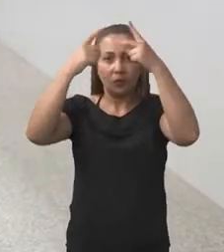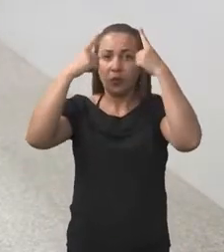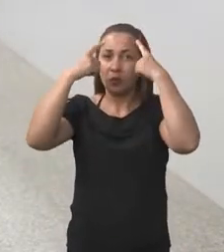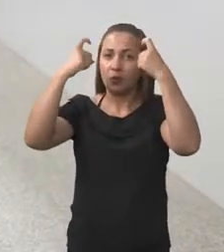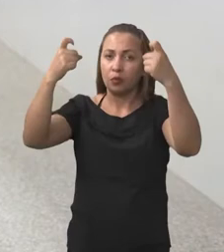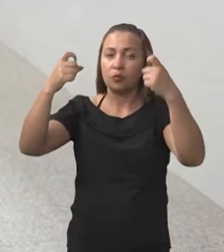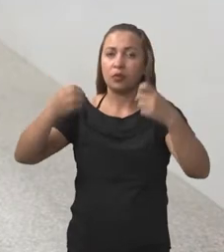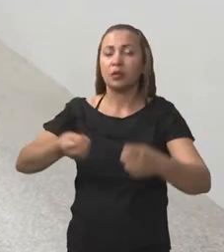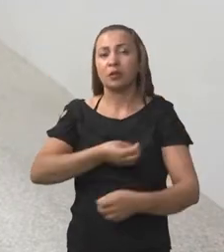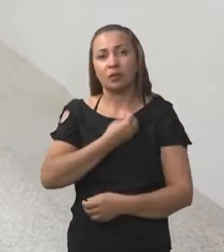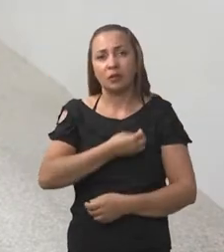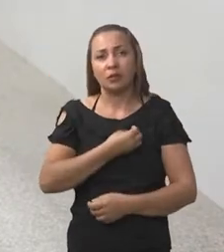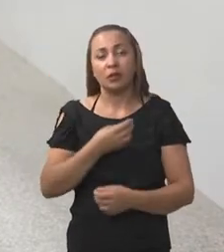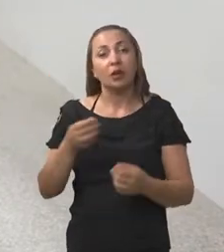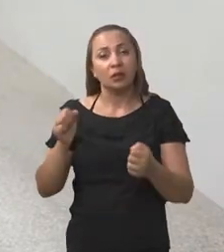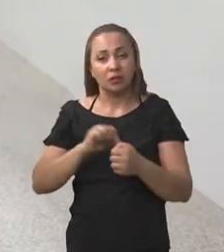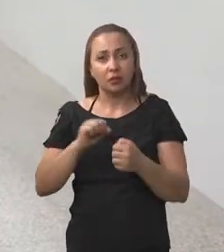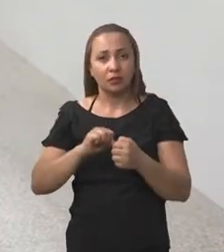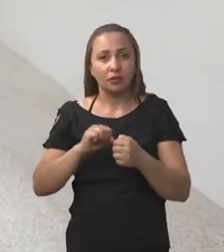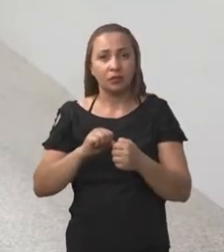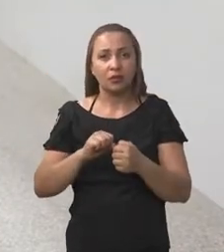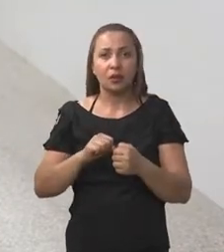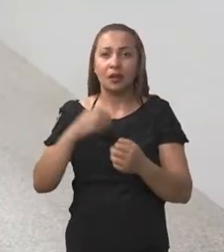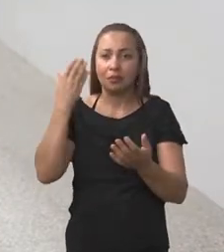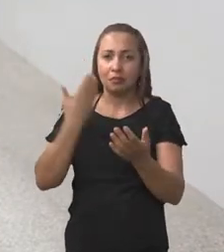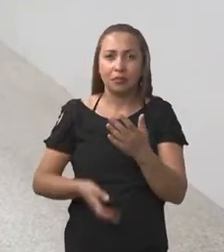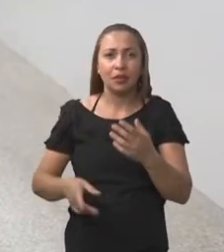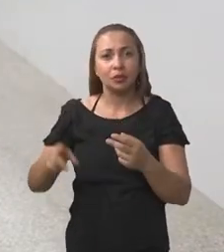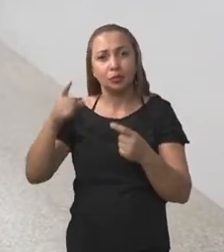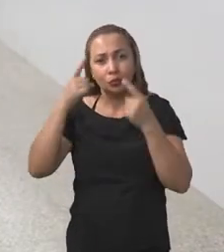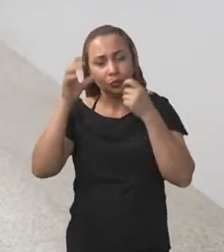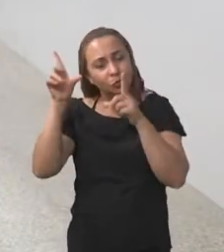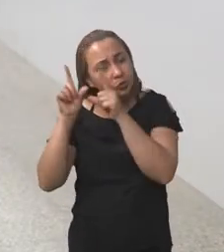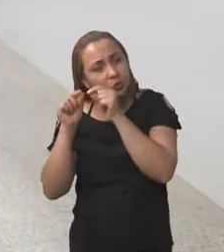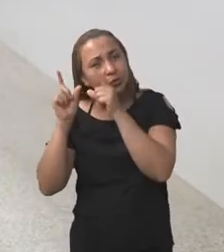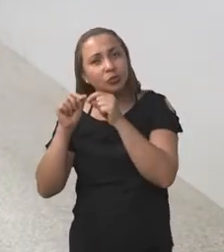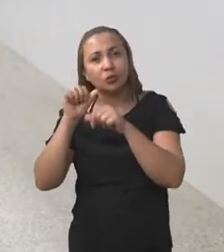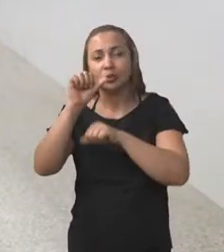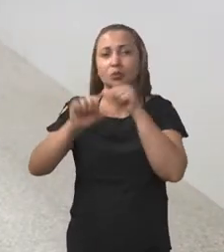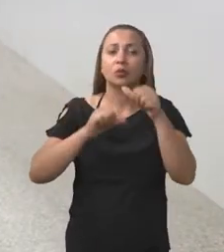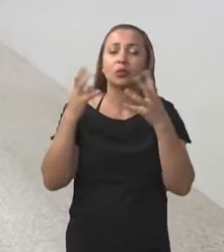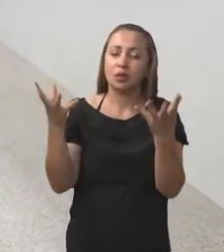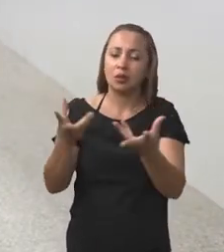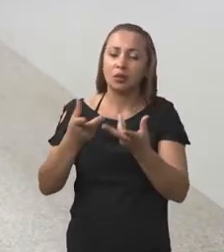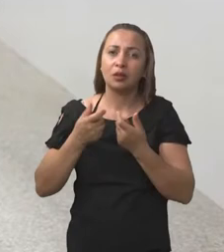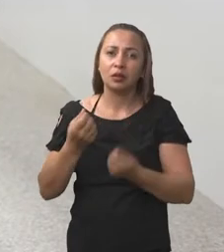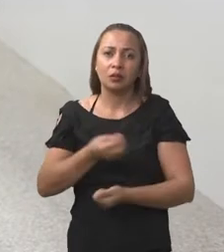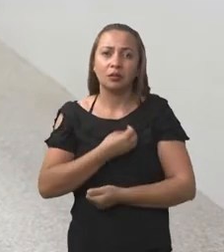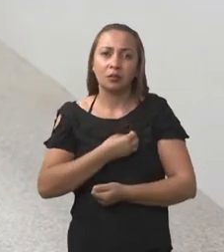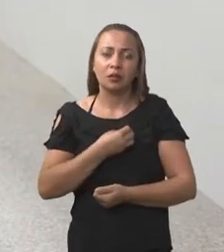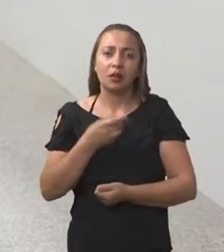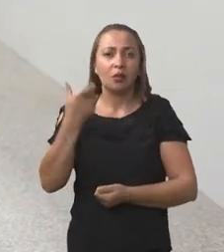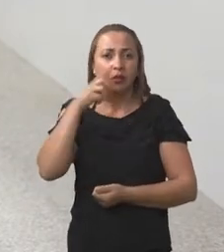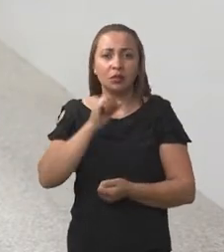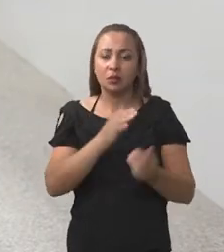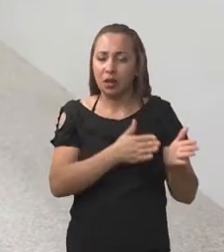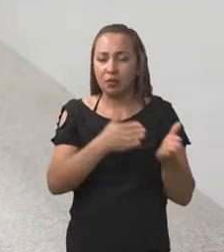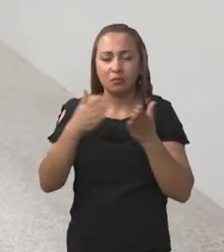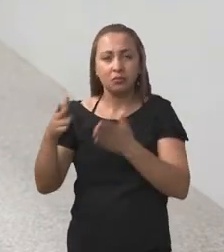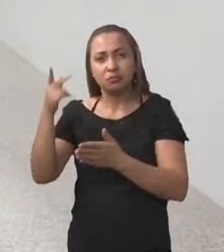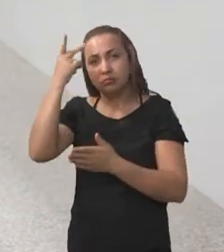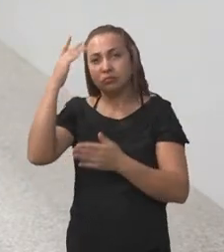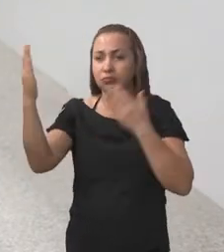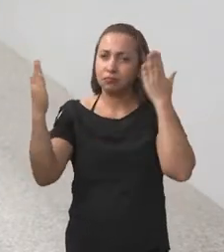ela viveu e que isso está fazendo com que ela perca o sono, alterando a qualidade de vida, a gente consegue encaminhá-la a